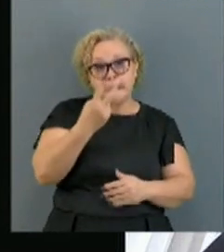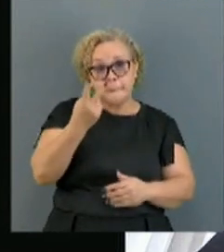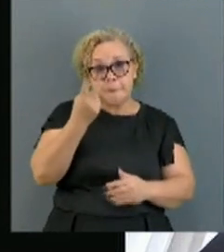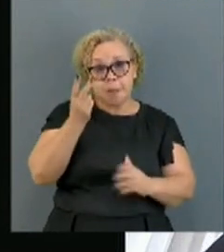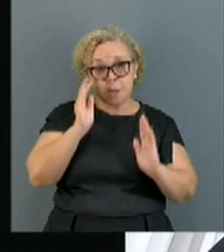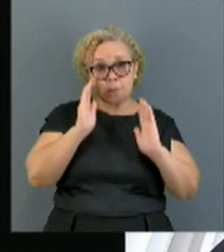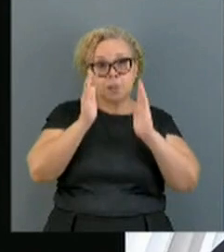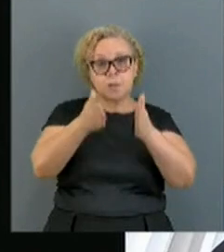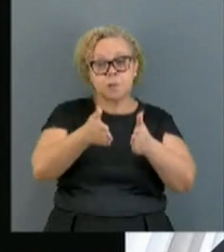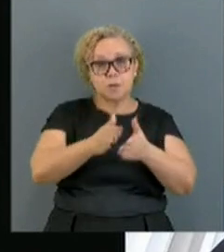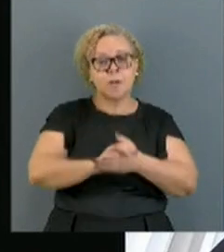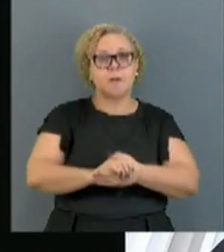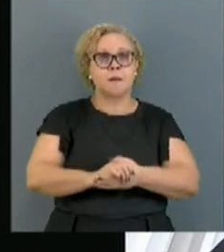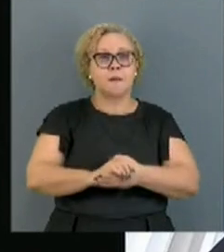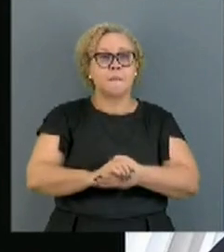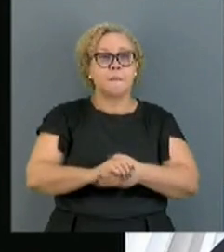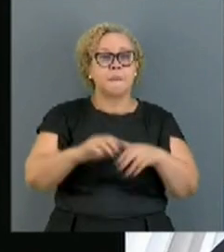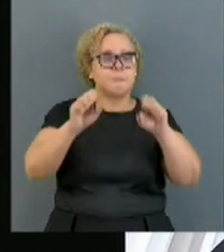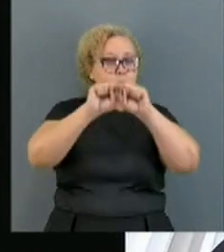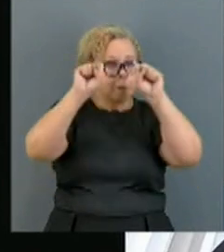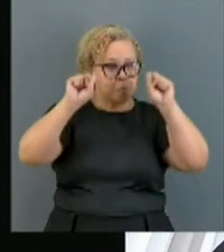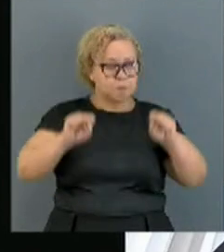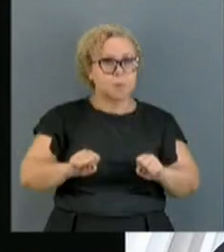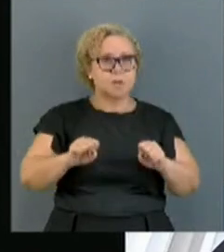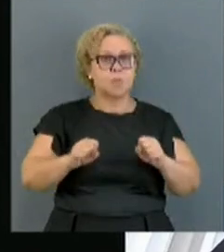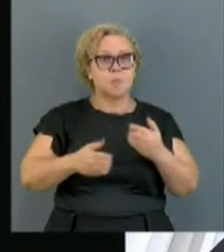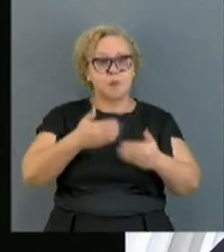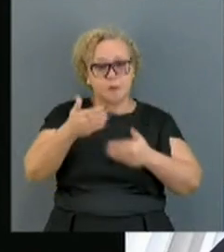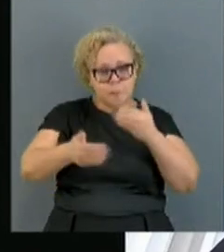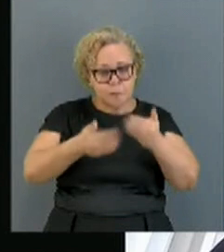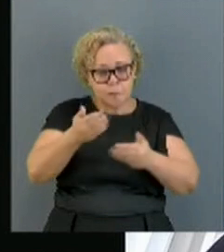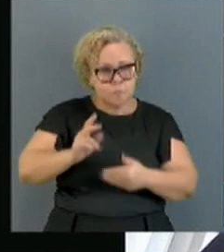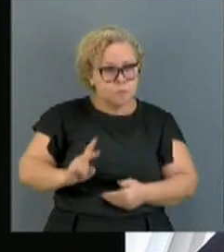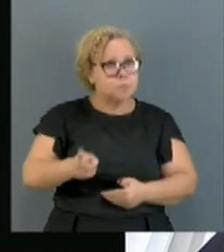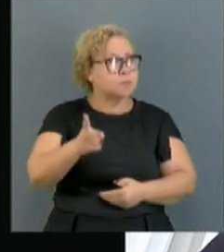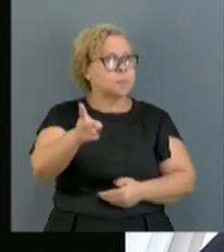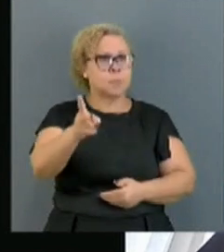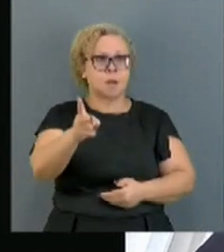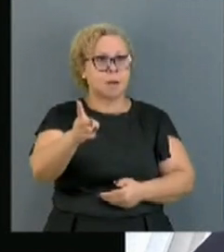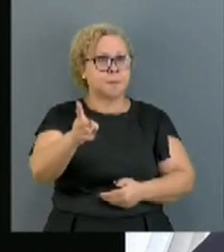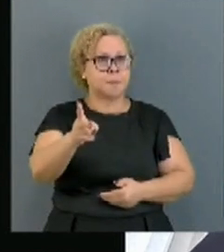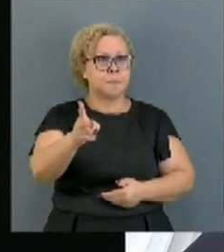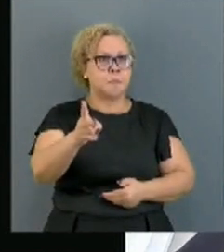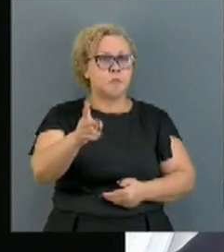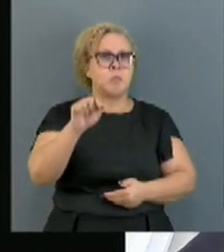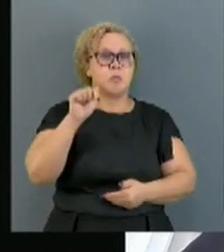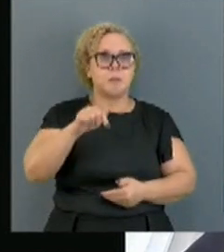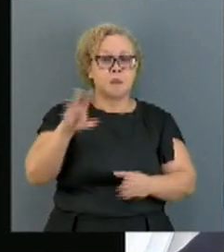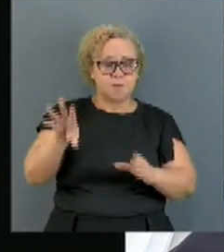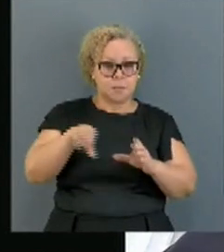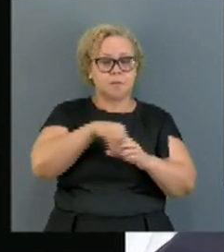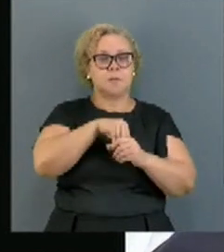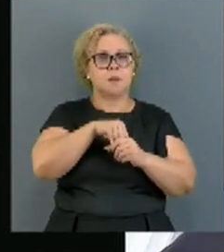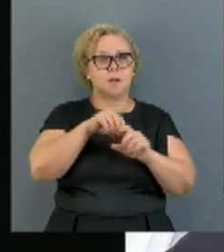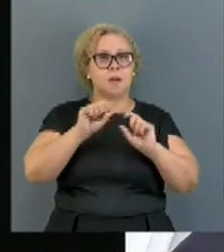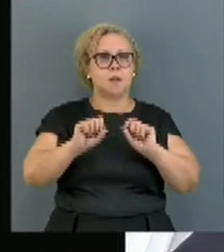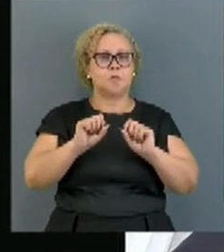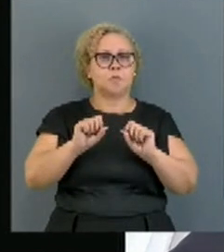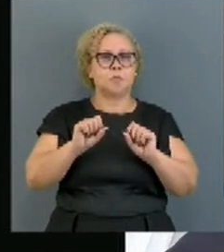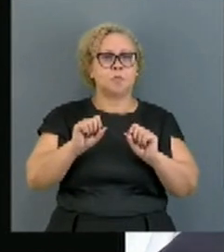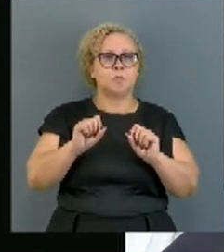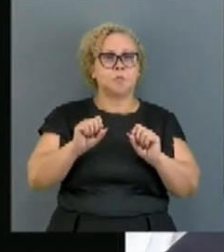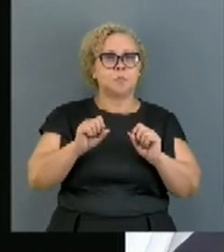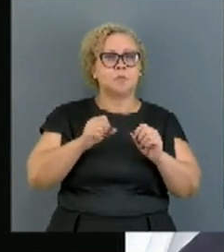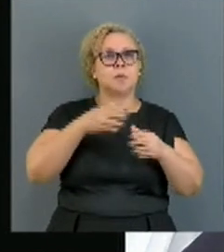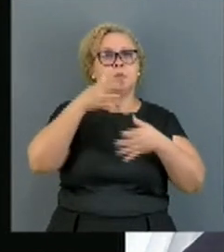tanto usuários quanto sistemas, eles evoluem constantemente. E isso, dentro do que está